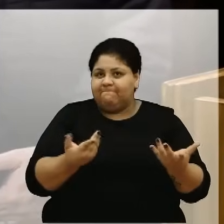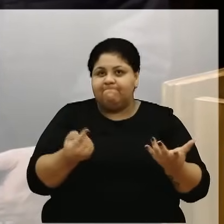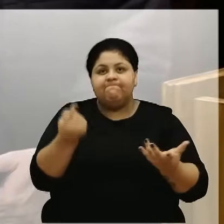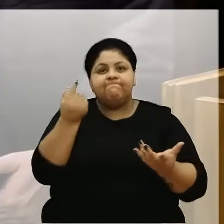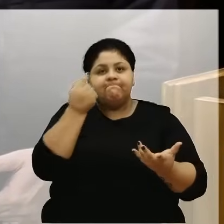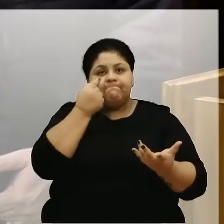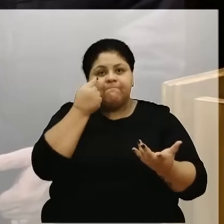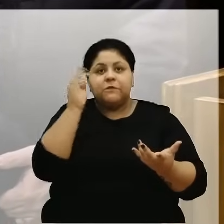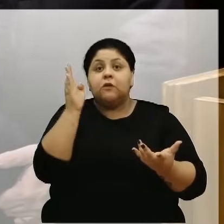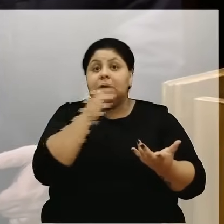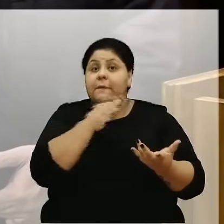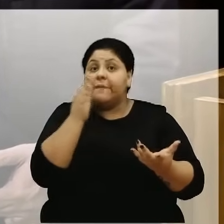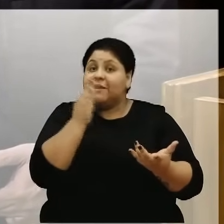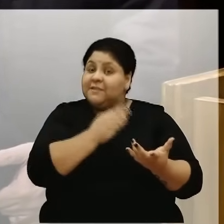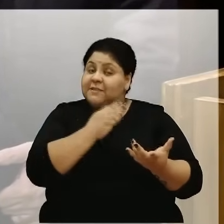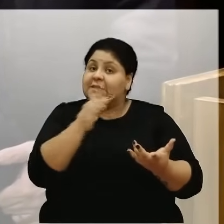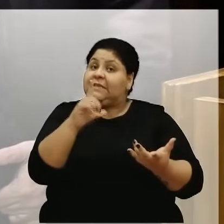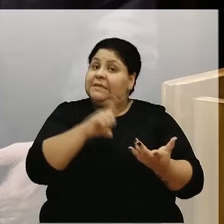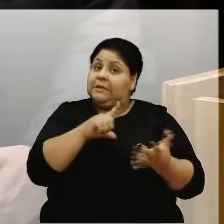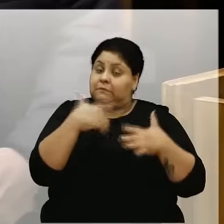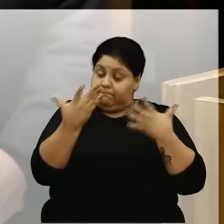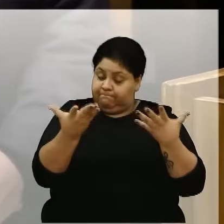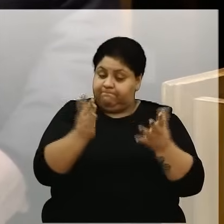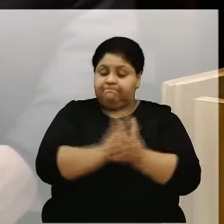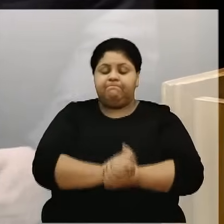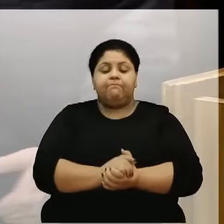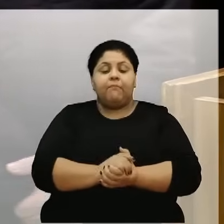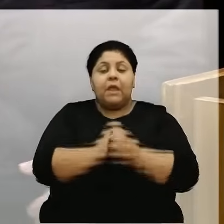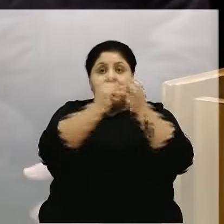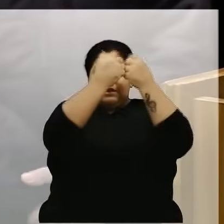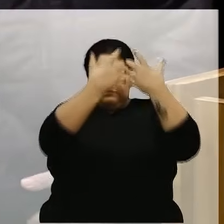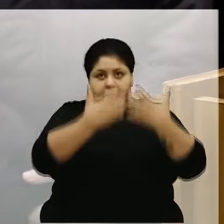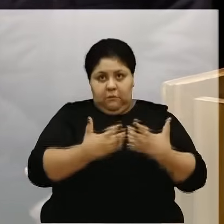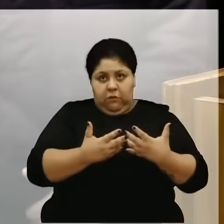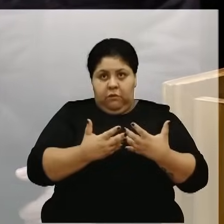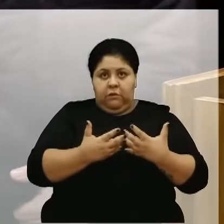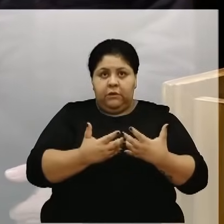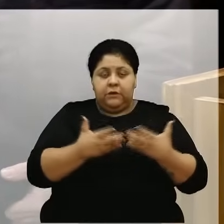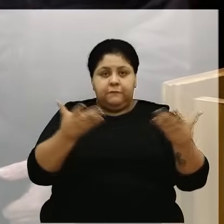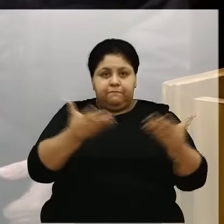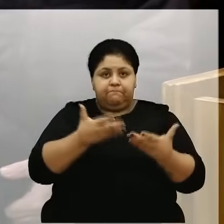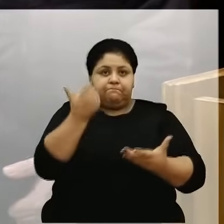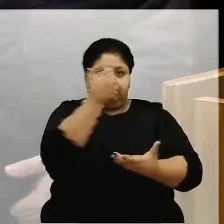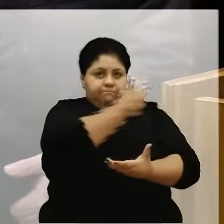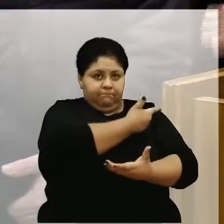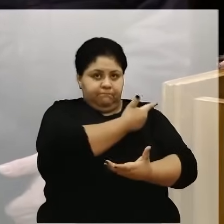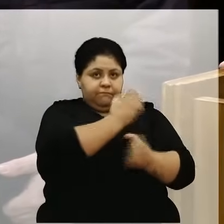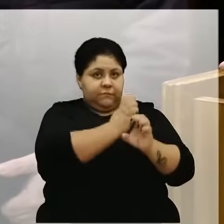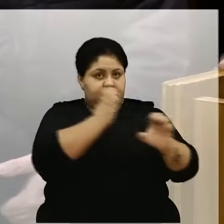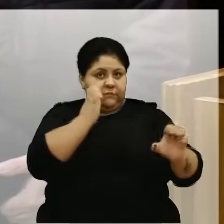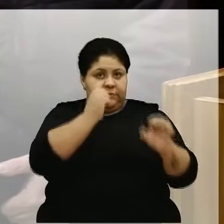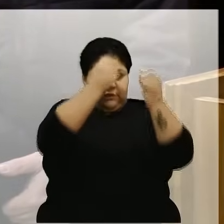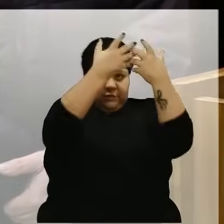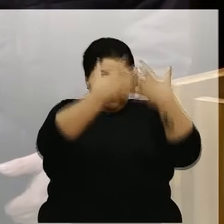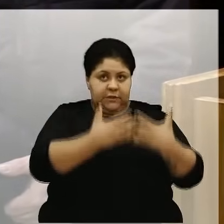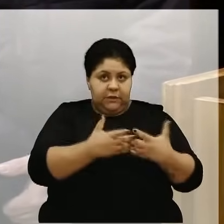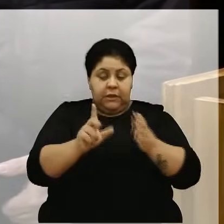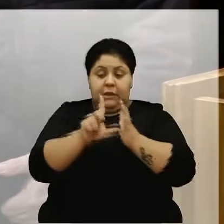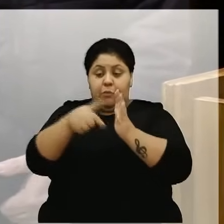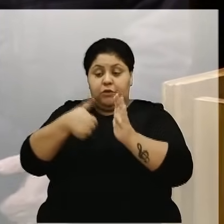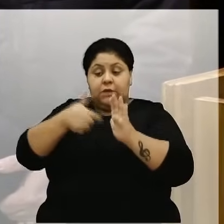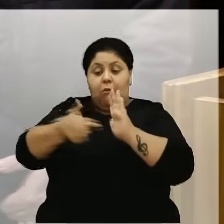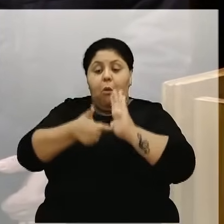já na emergencialidade nós vamos ter. Bom, dito isso, eu quero deixar para o Boldo, depois eu vou apresentar aos senhores quais